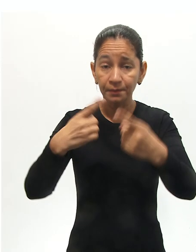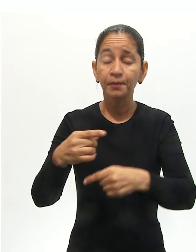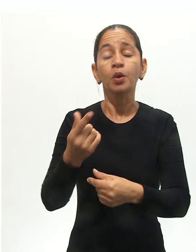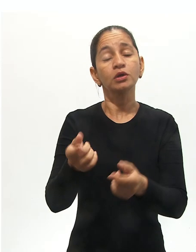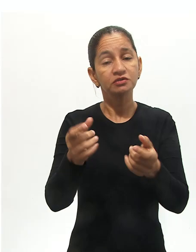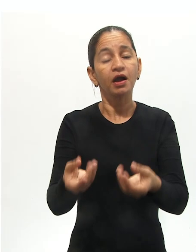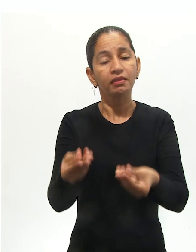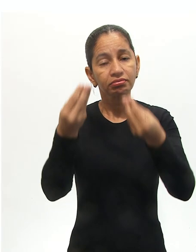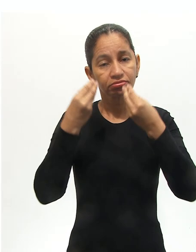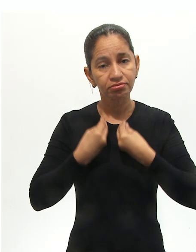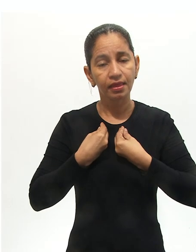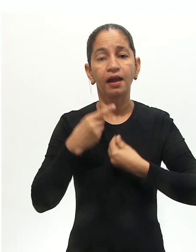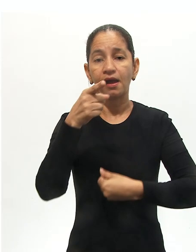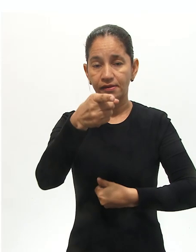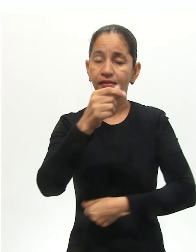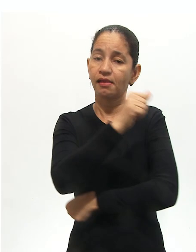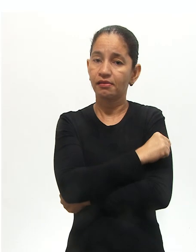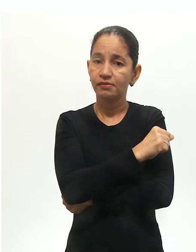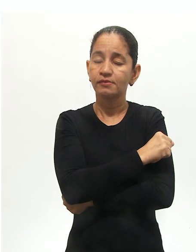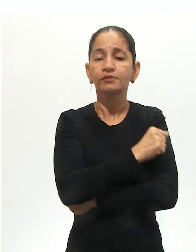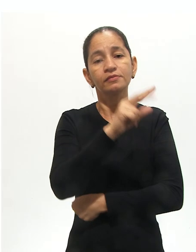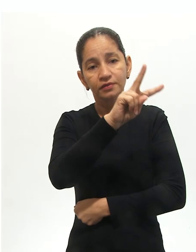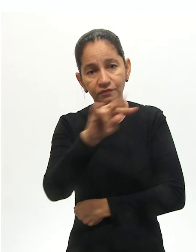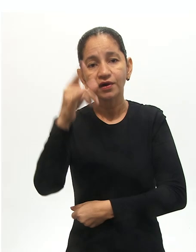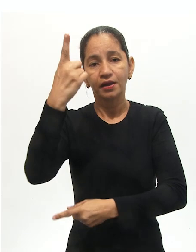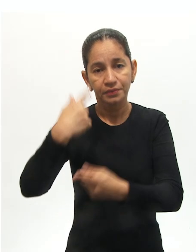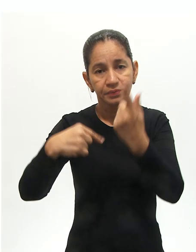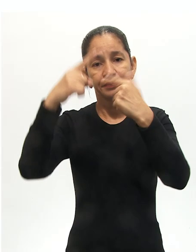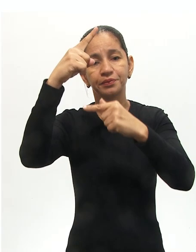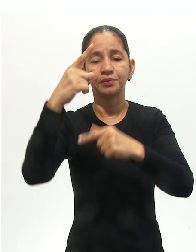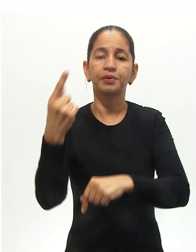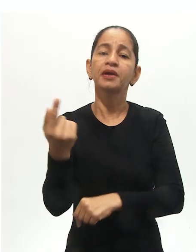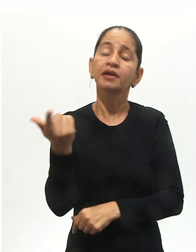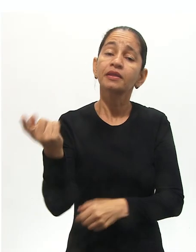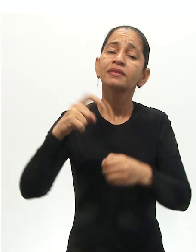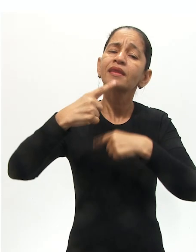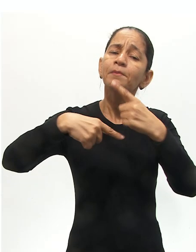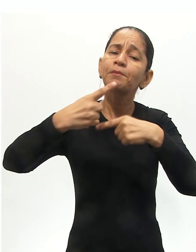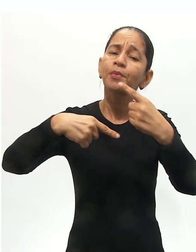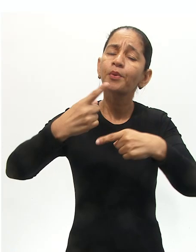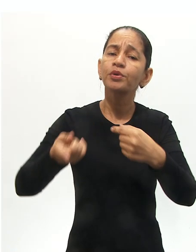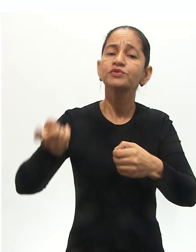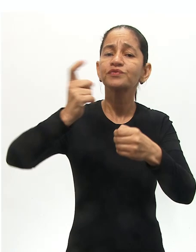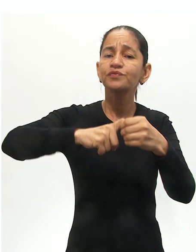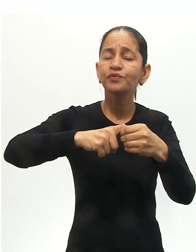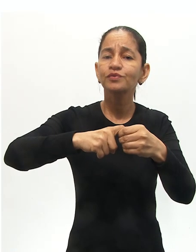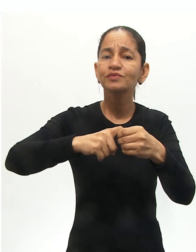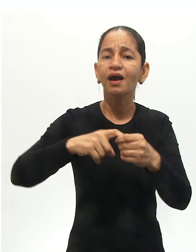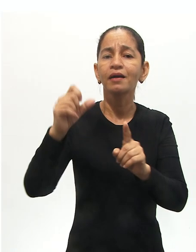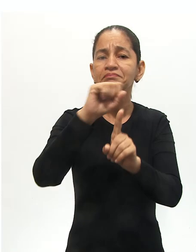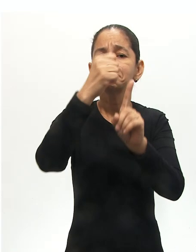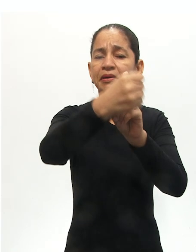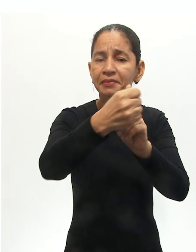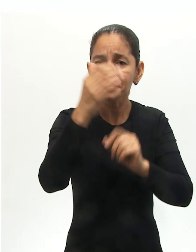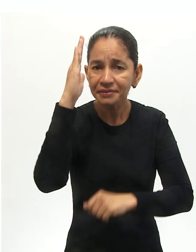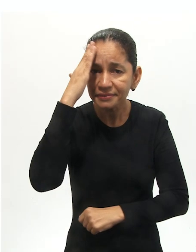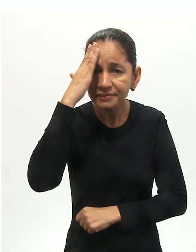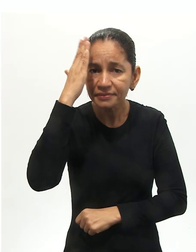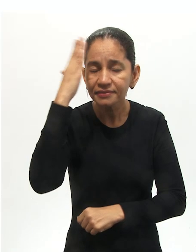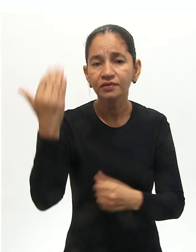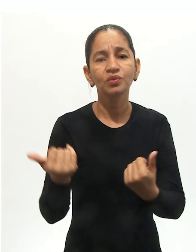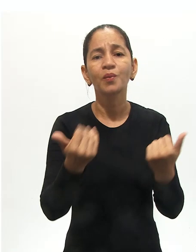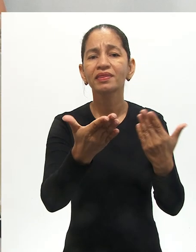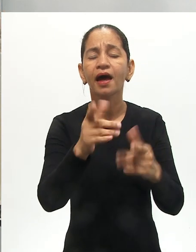mercadoria, e ela deve servir para o desenvolvimento econômico e não para o desenvolvimento